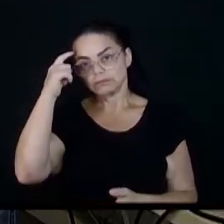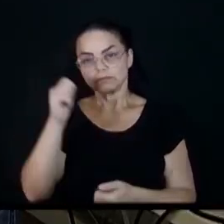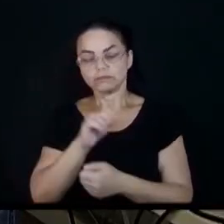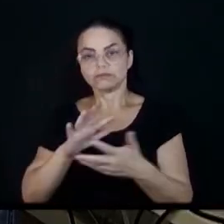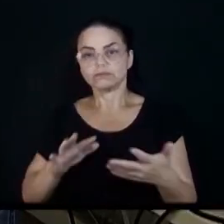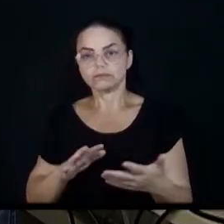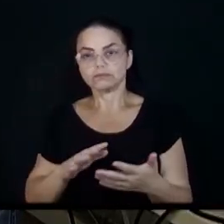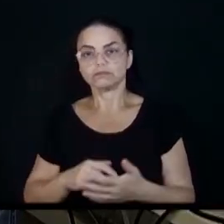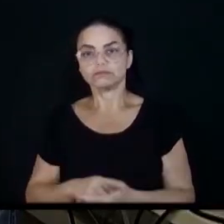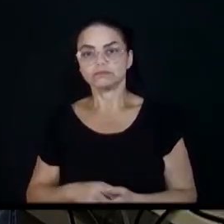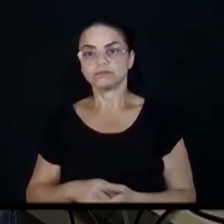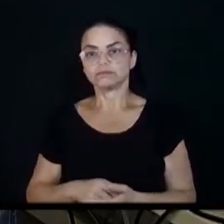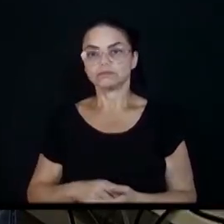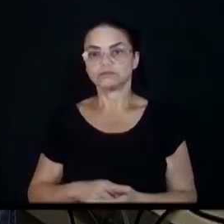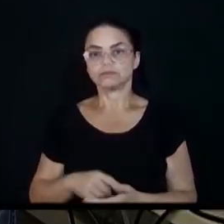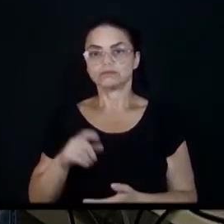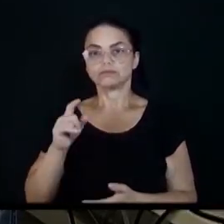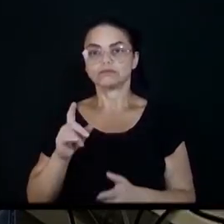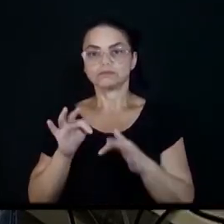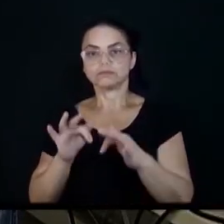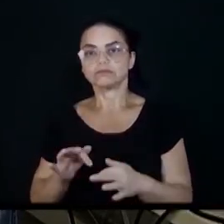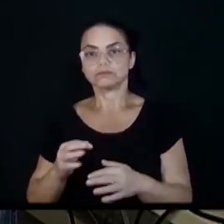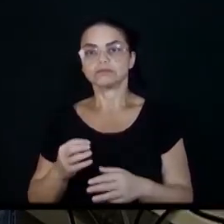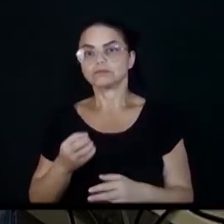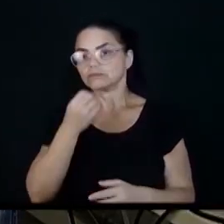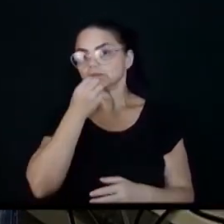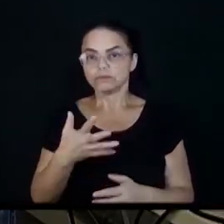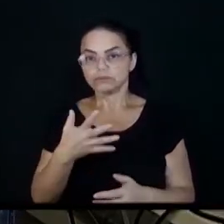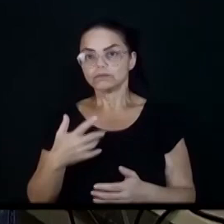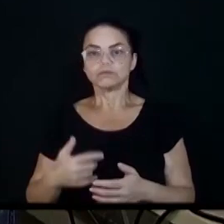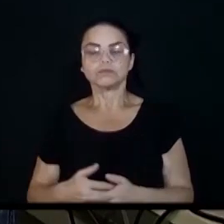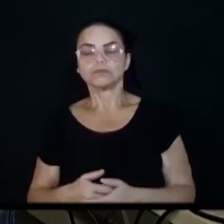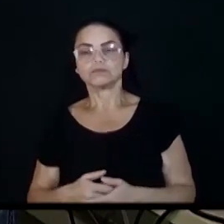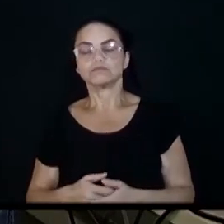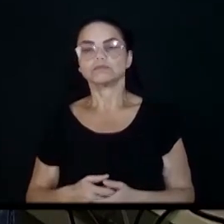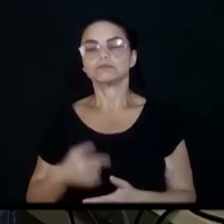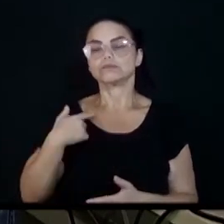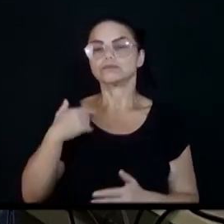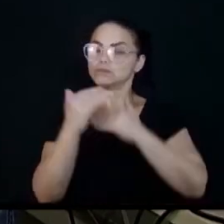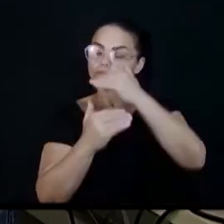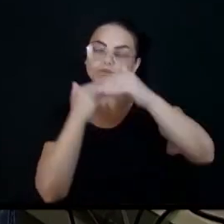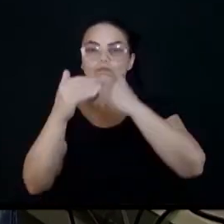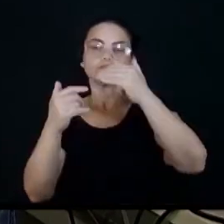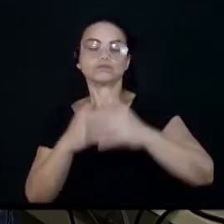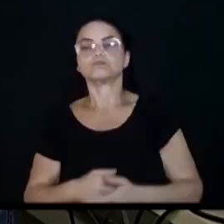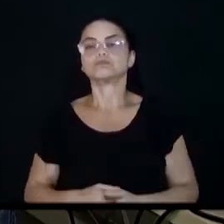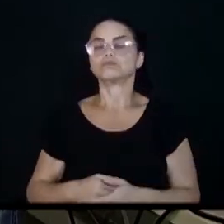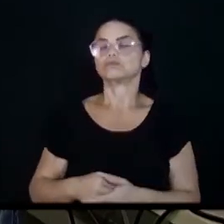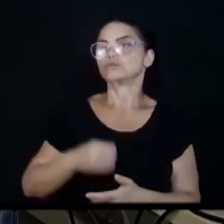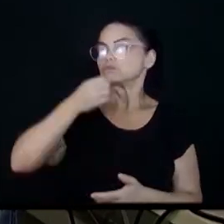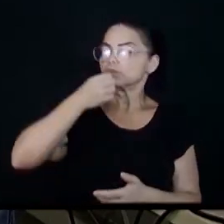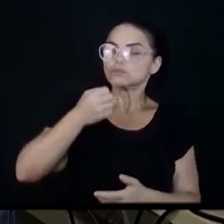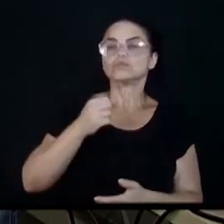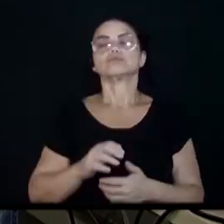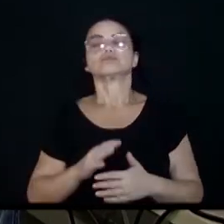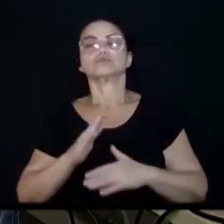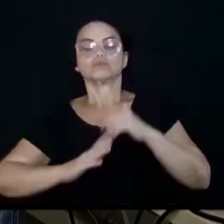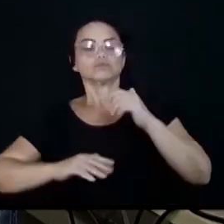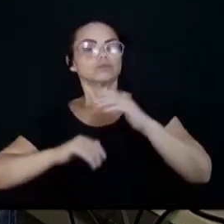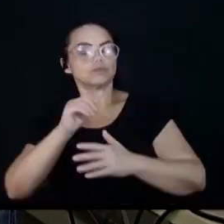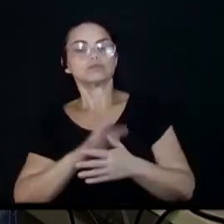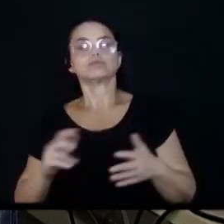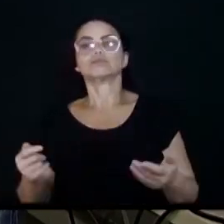fim, mas como um meio, né? Um meio para desenvolver as habilidades sociais, as habilidades